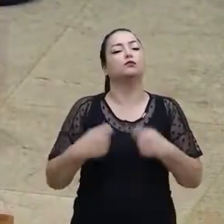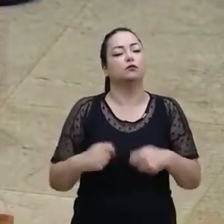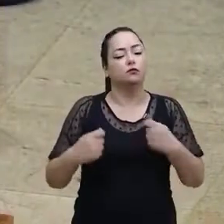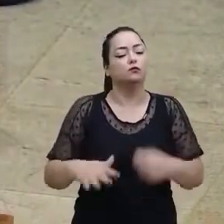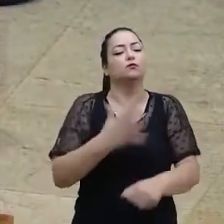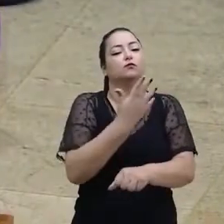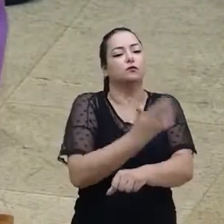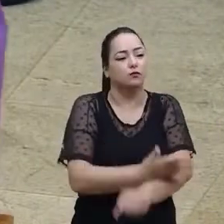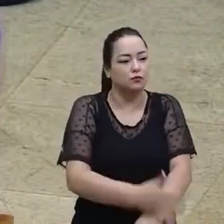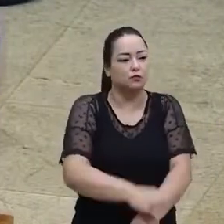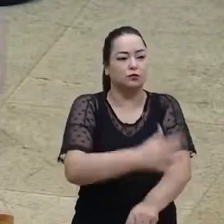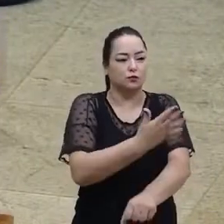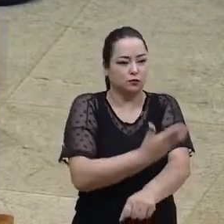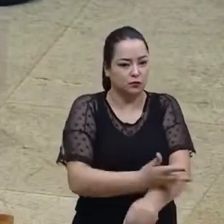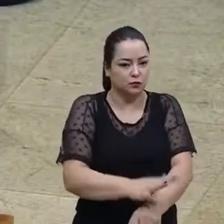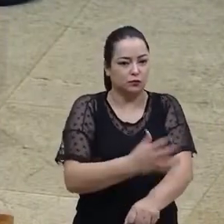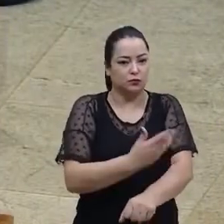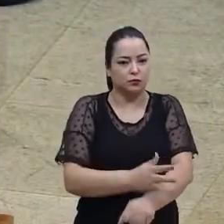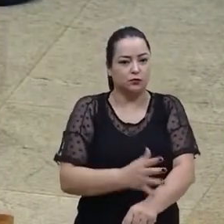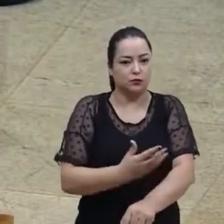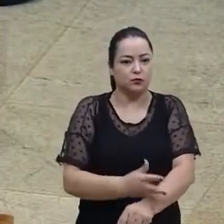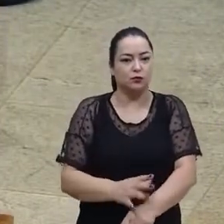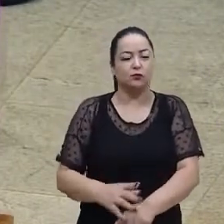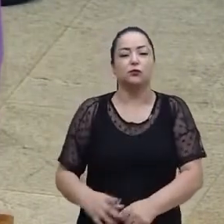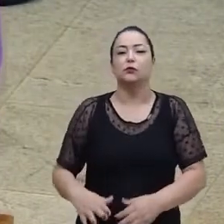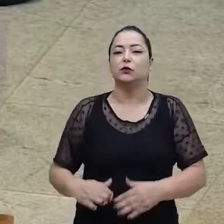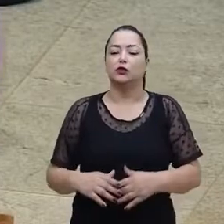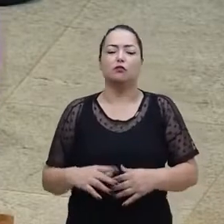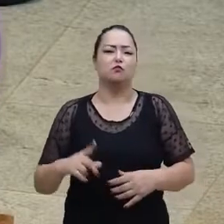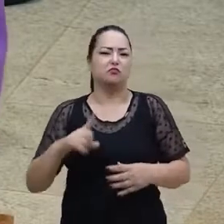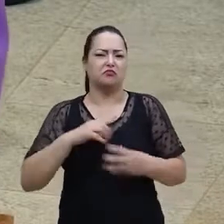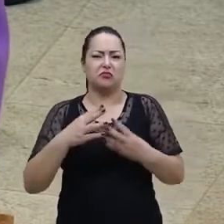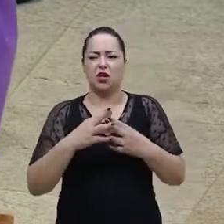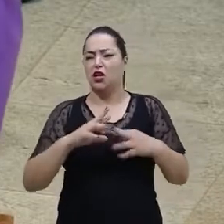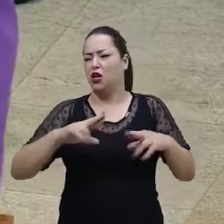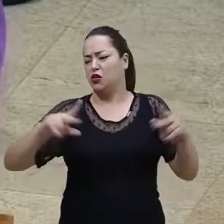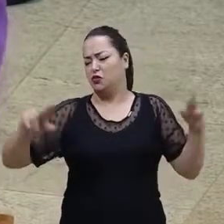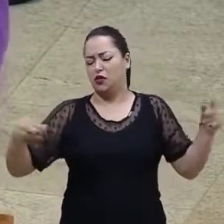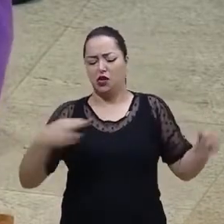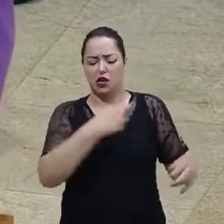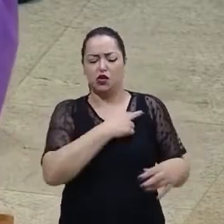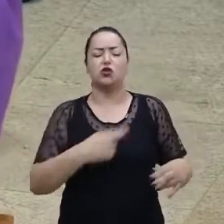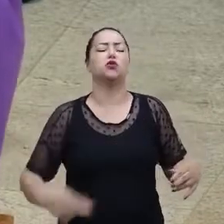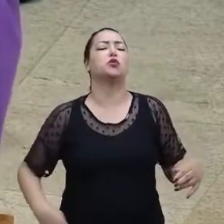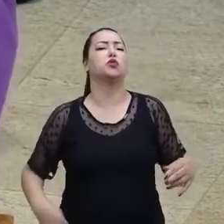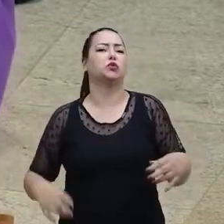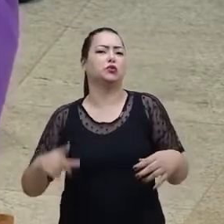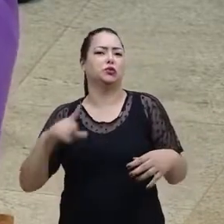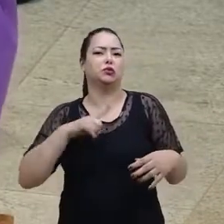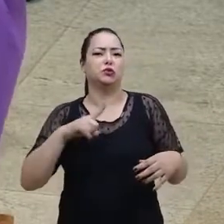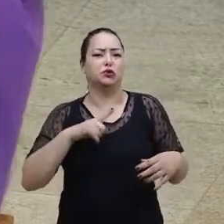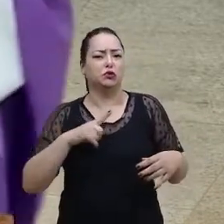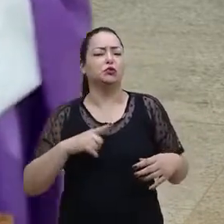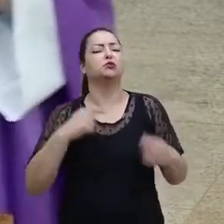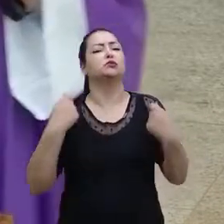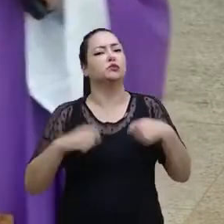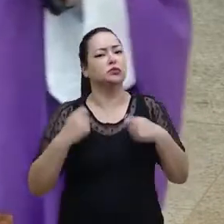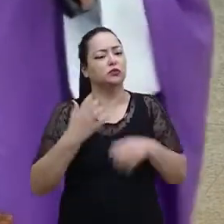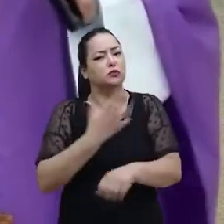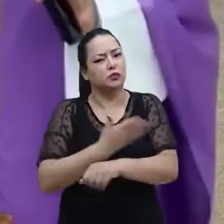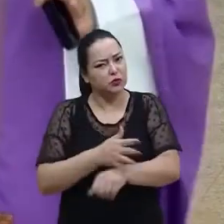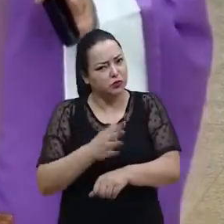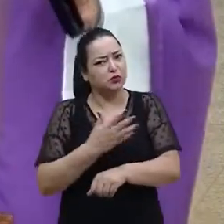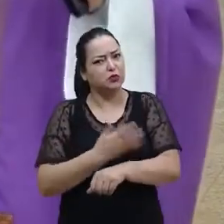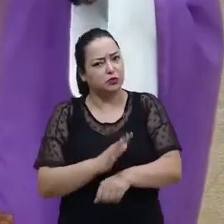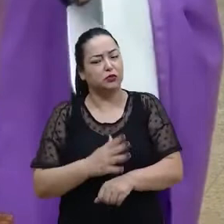mesmo repita todas as grandes religiões tem essa modo de Oração pela repetição no somos funções não repetição é